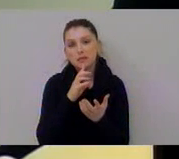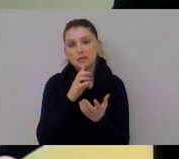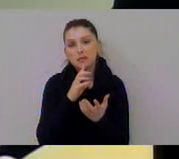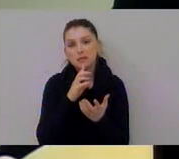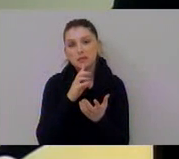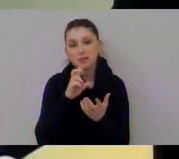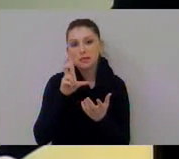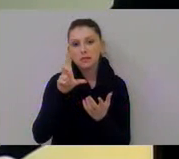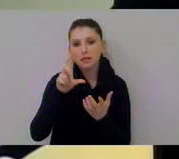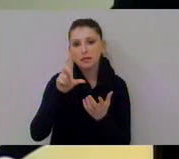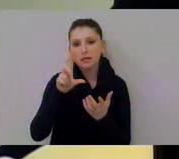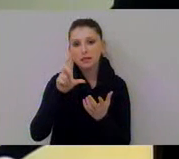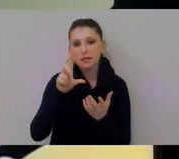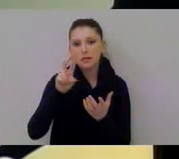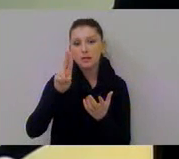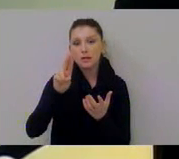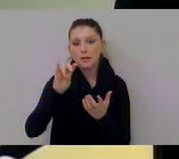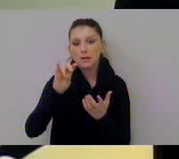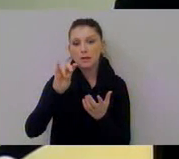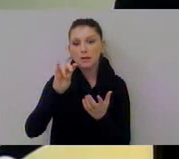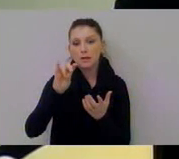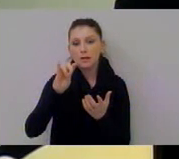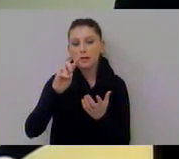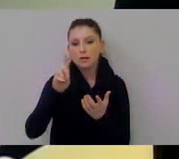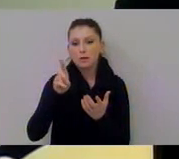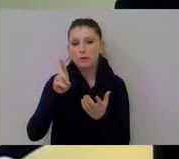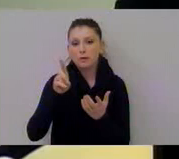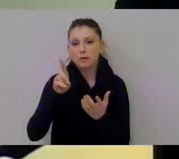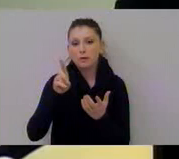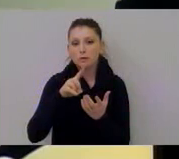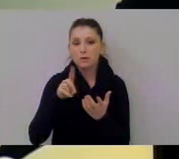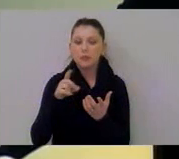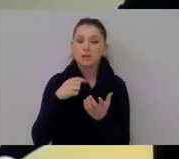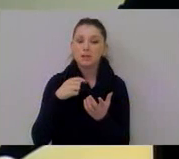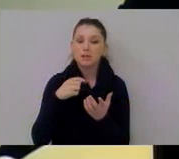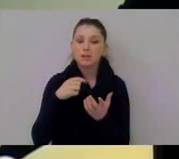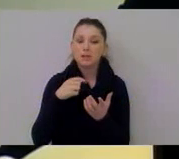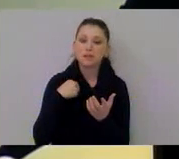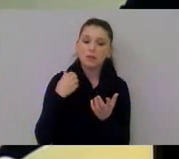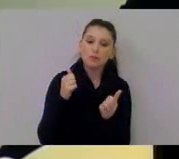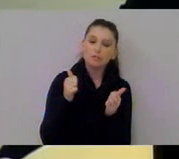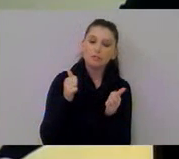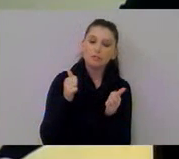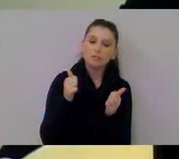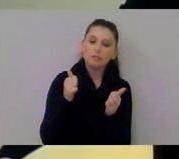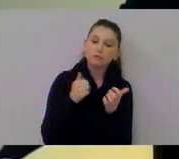quando coordenei a campanha dele em Criciúma.